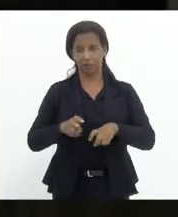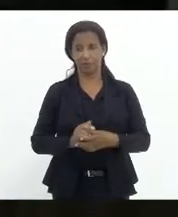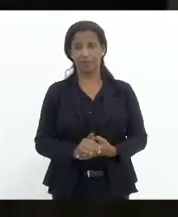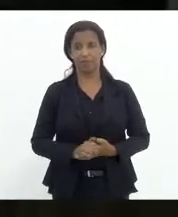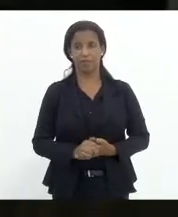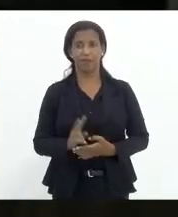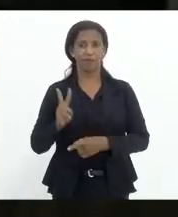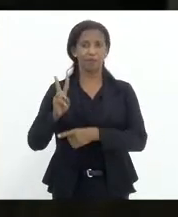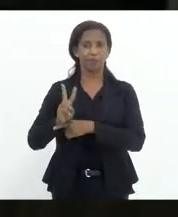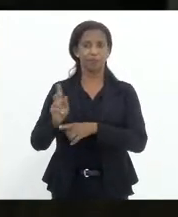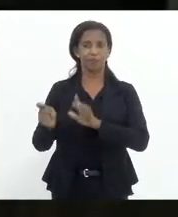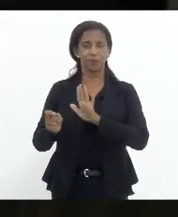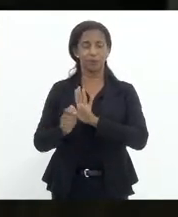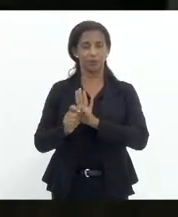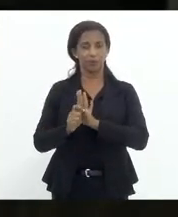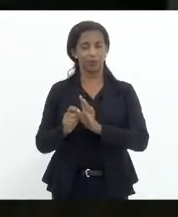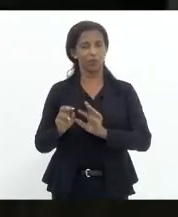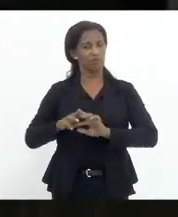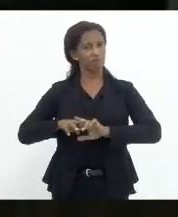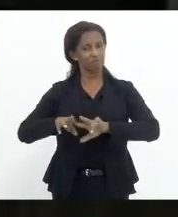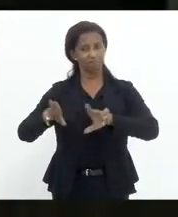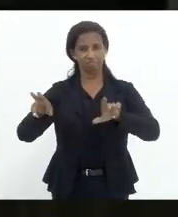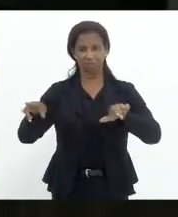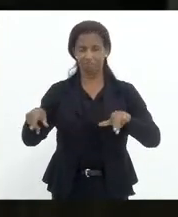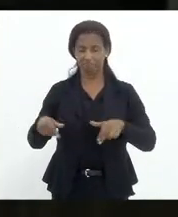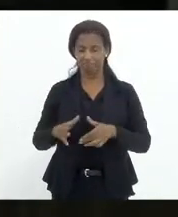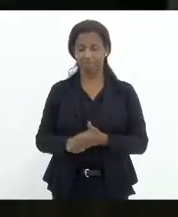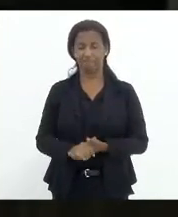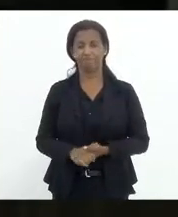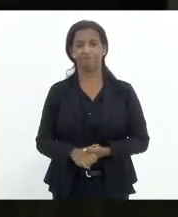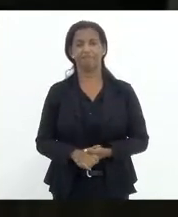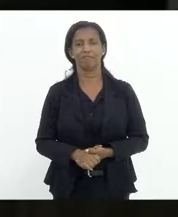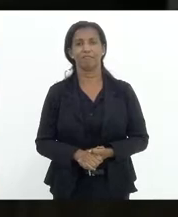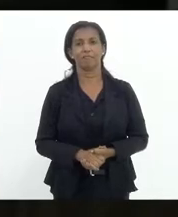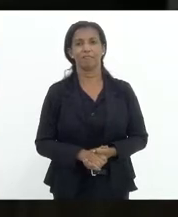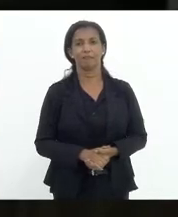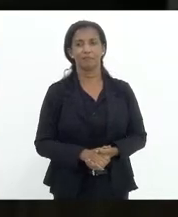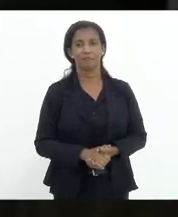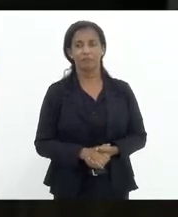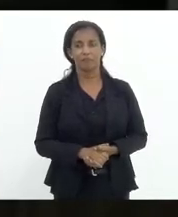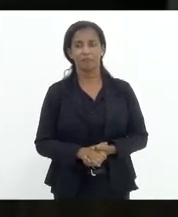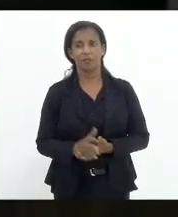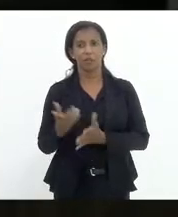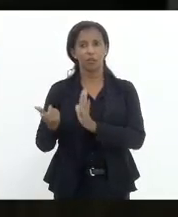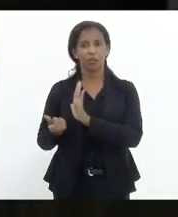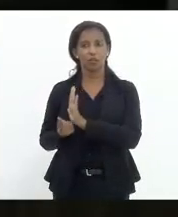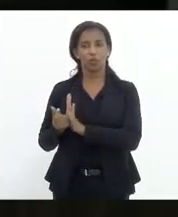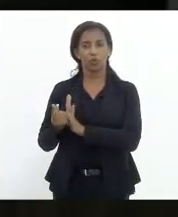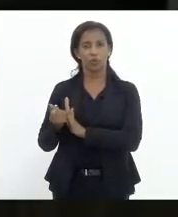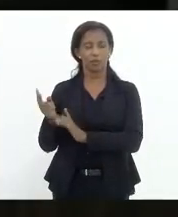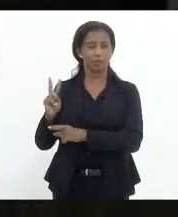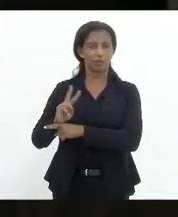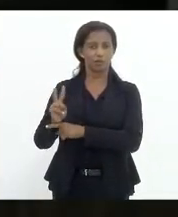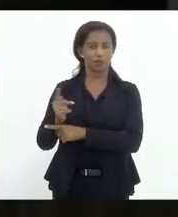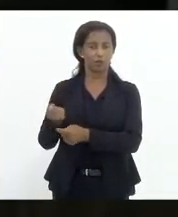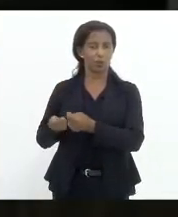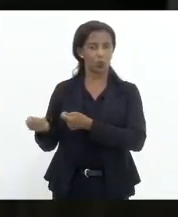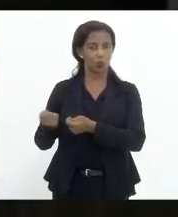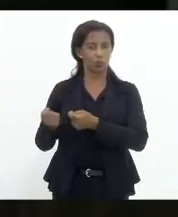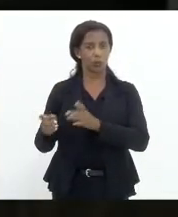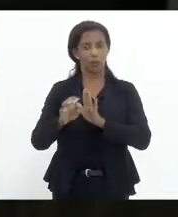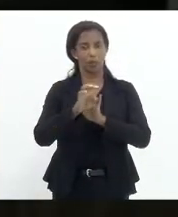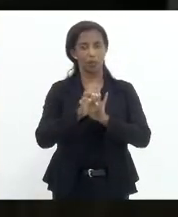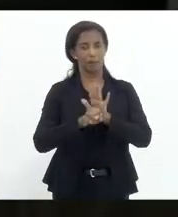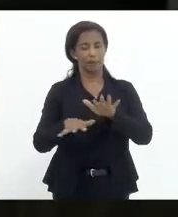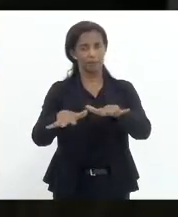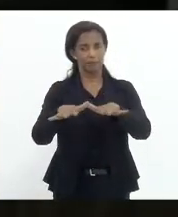prevenção de drogas dependente químico em geral e dependentes químicos em geral de orçamento Finanças fiscalização financeira e controle as